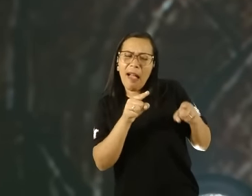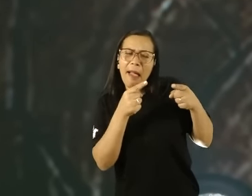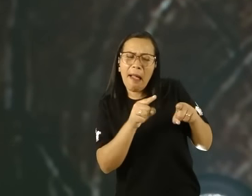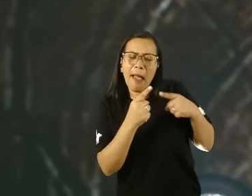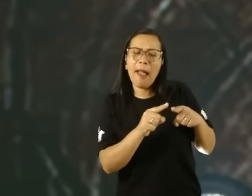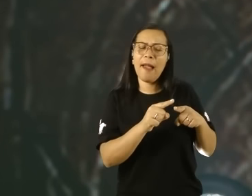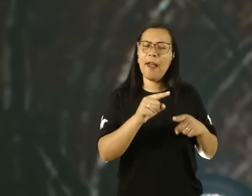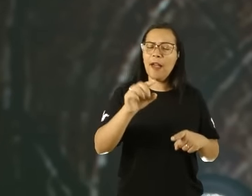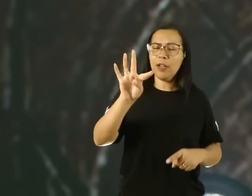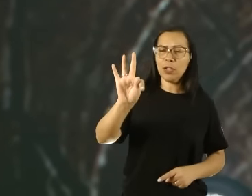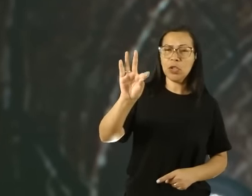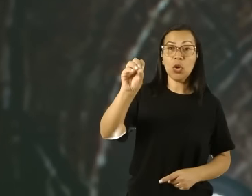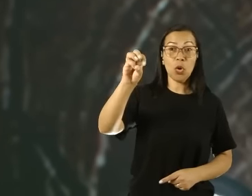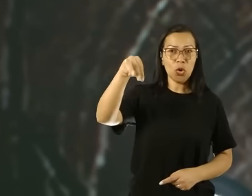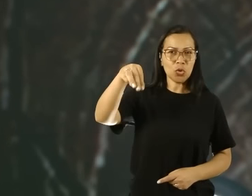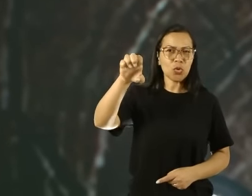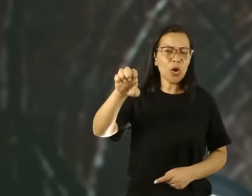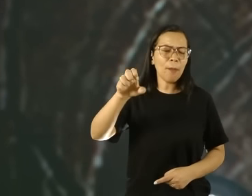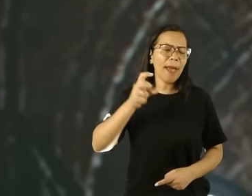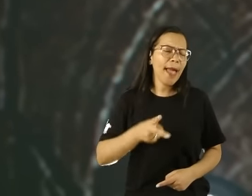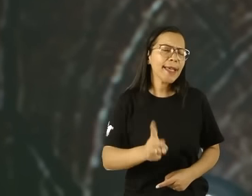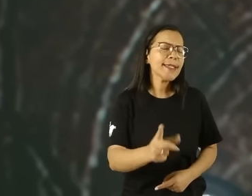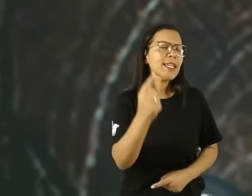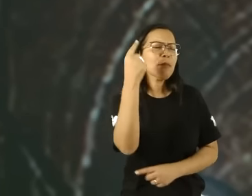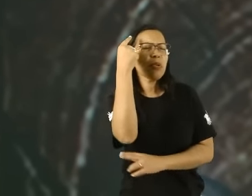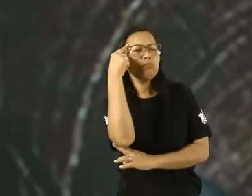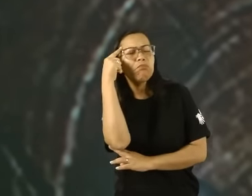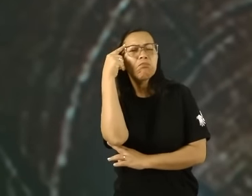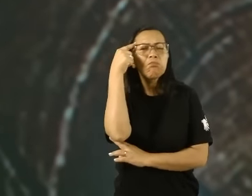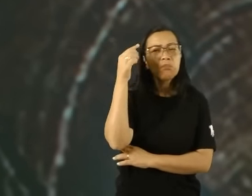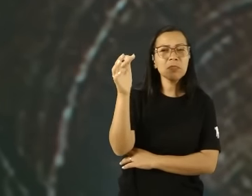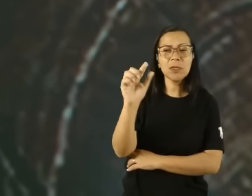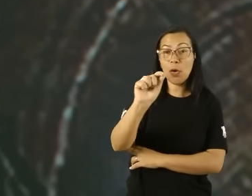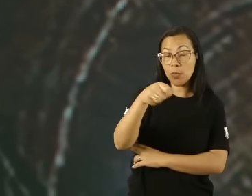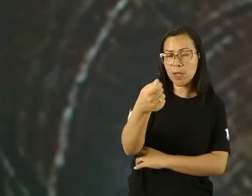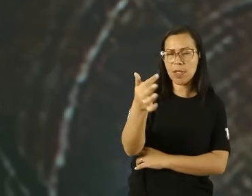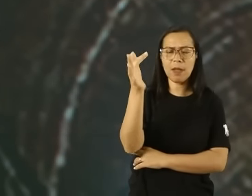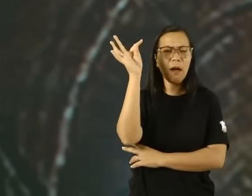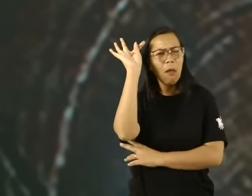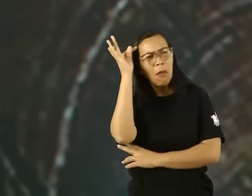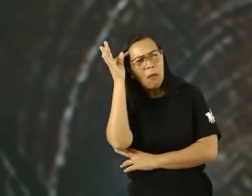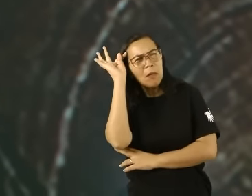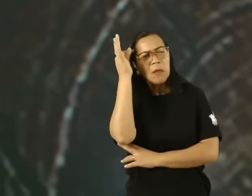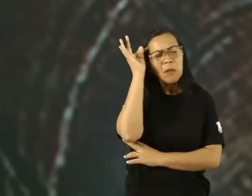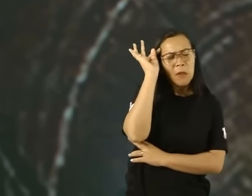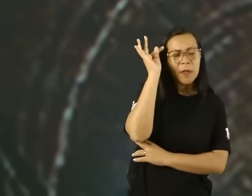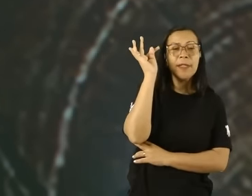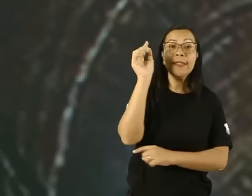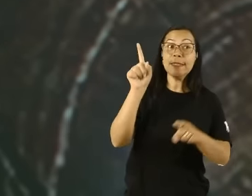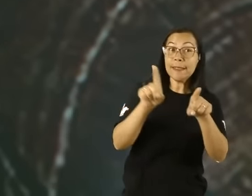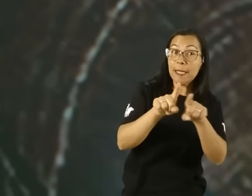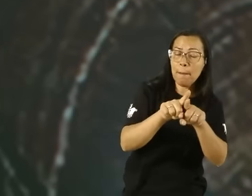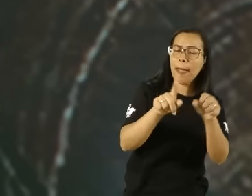verdade é que não foi fácil. Foi uma pressão dos infernos, gente. Foi uma pressão enorme. Você vê o